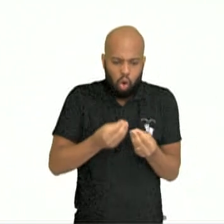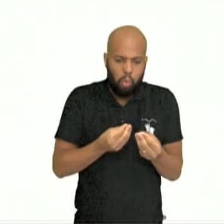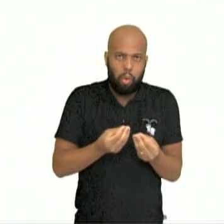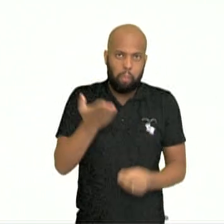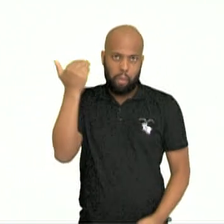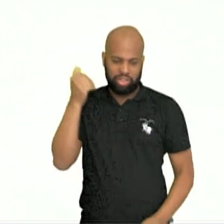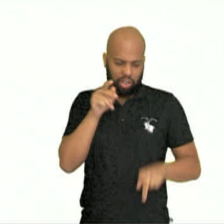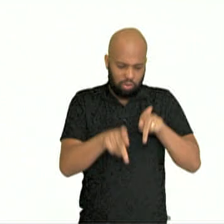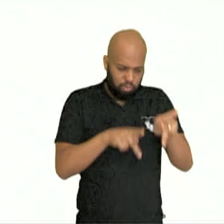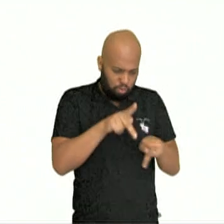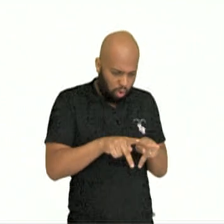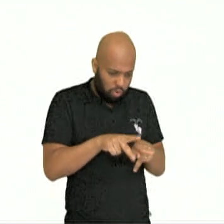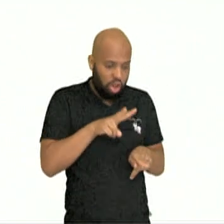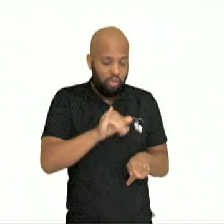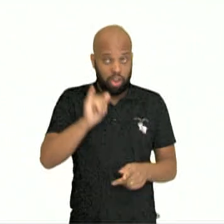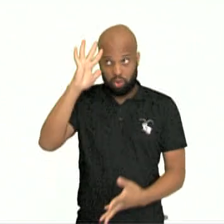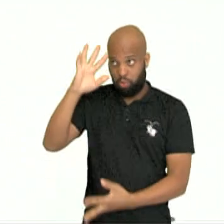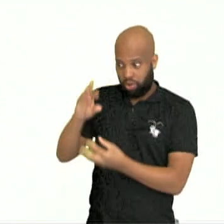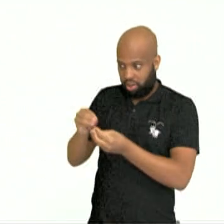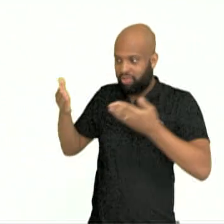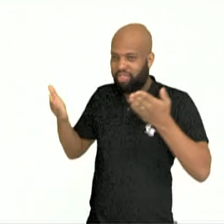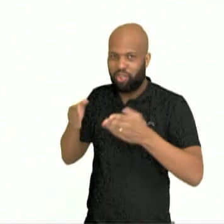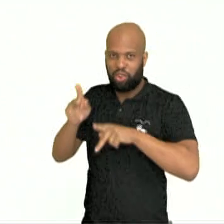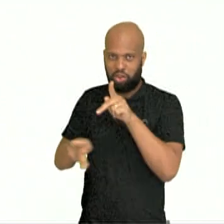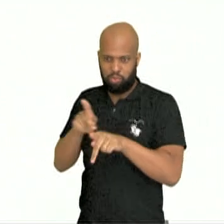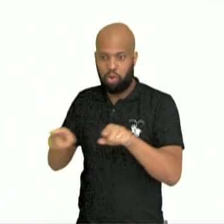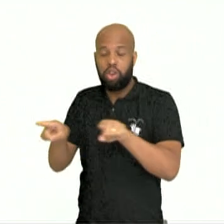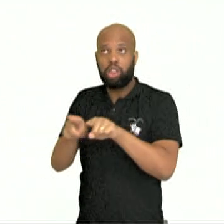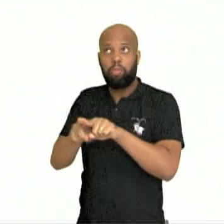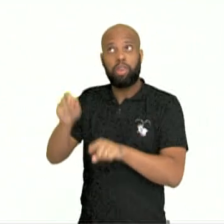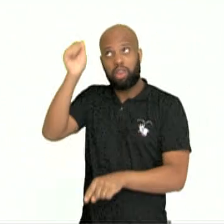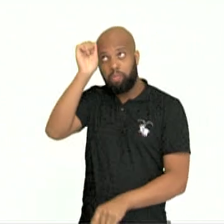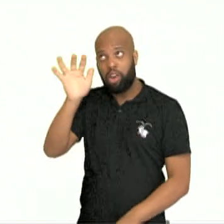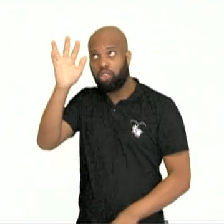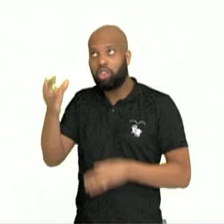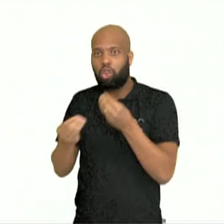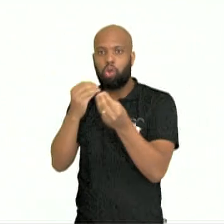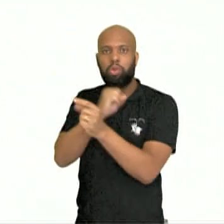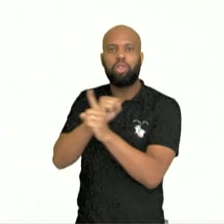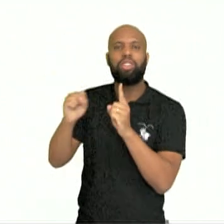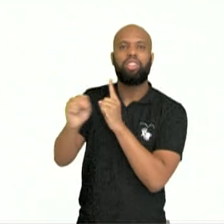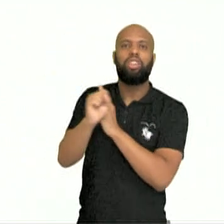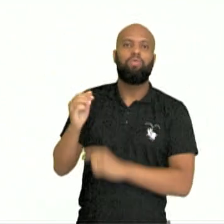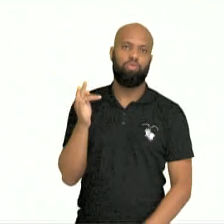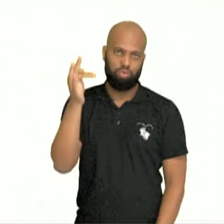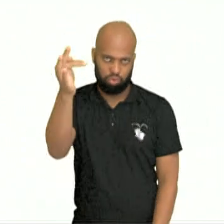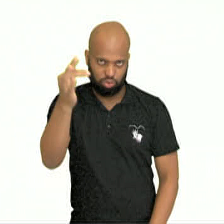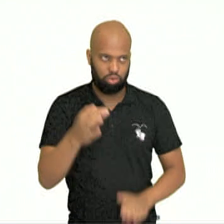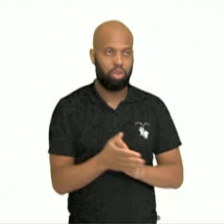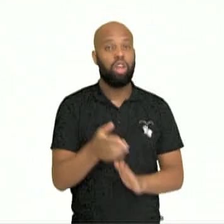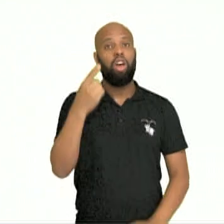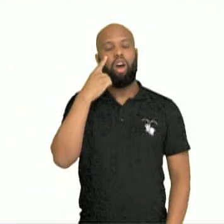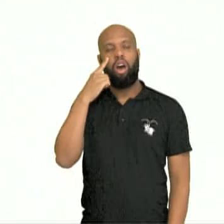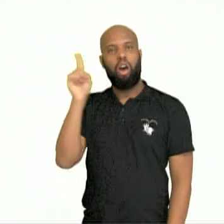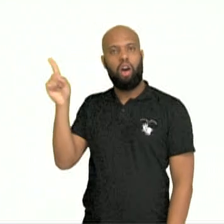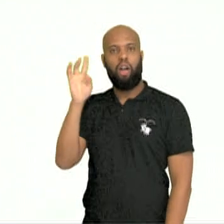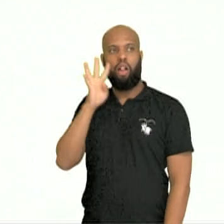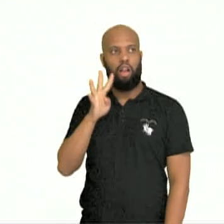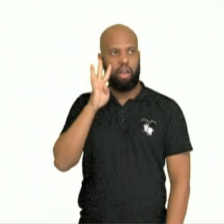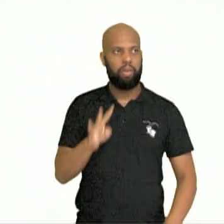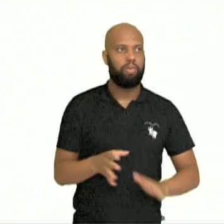passado para entender o presente e imaginar o futuro da sociedade. Veja que bacana, pessoal.